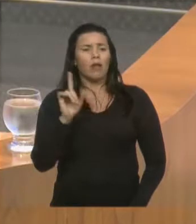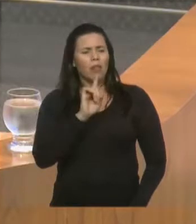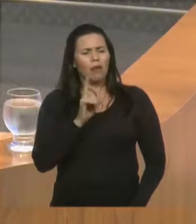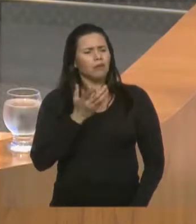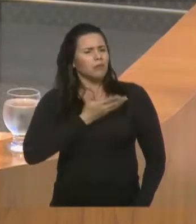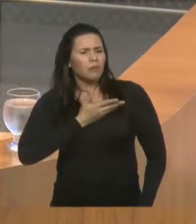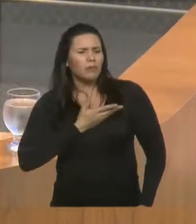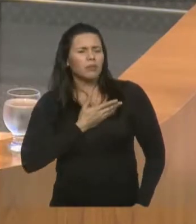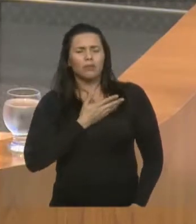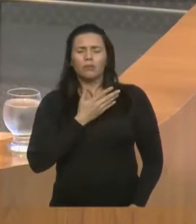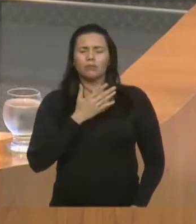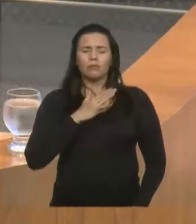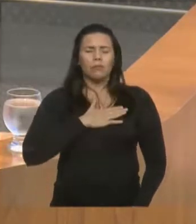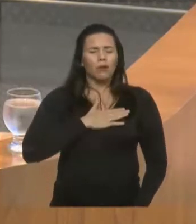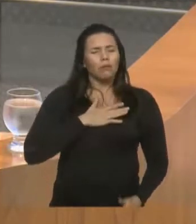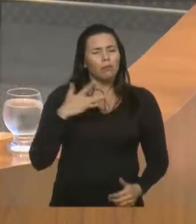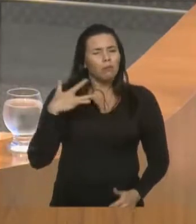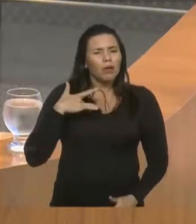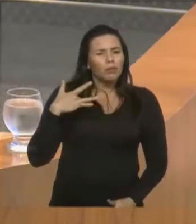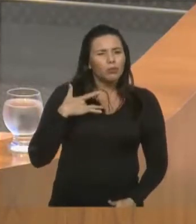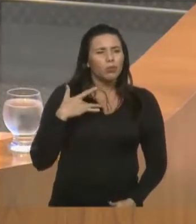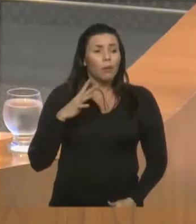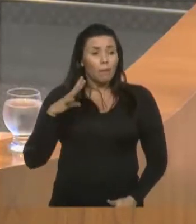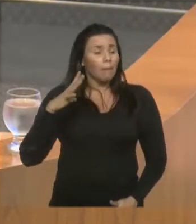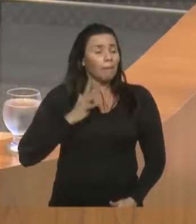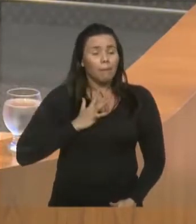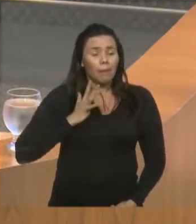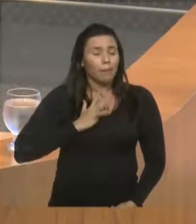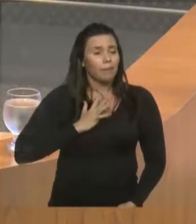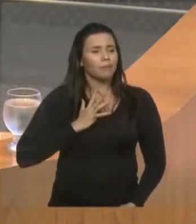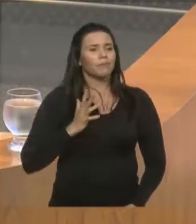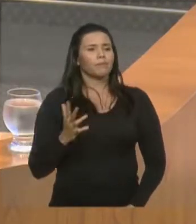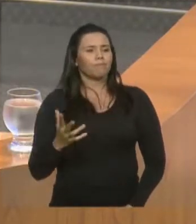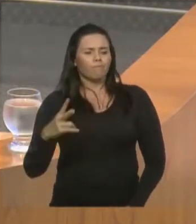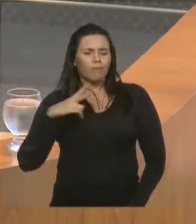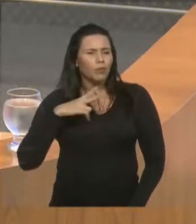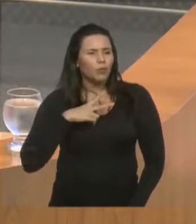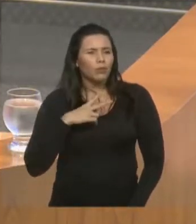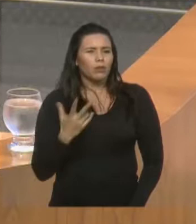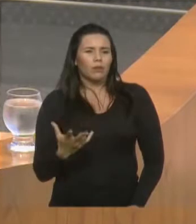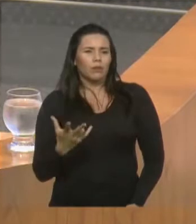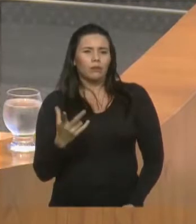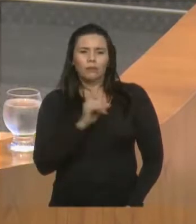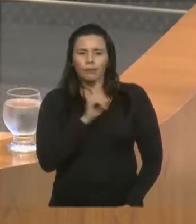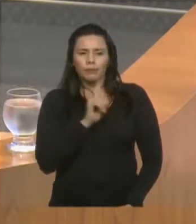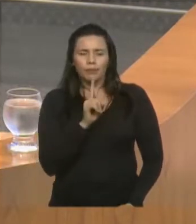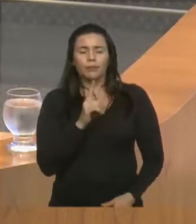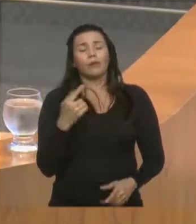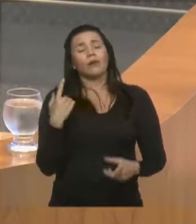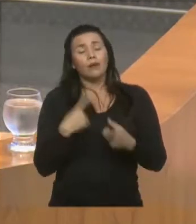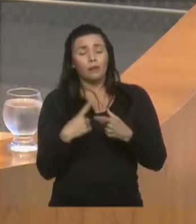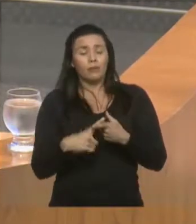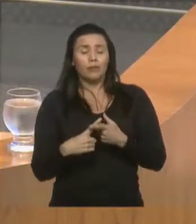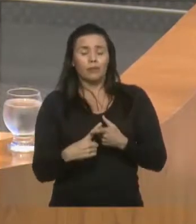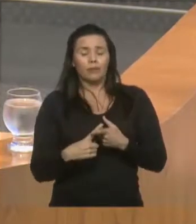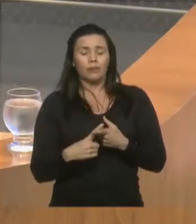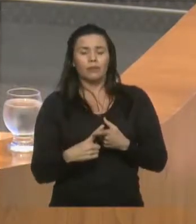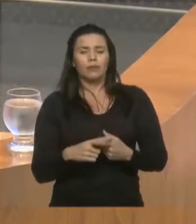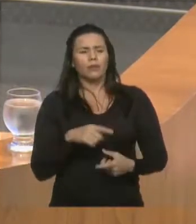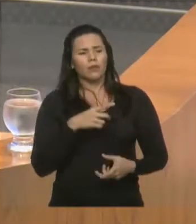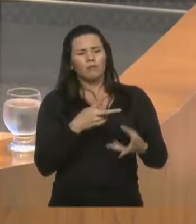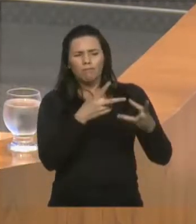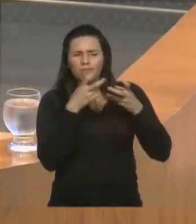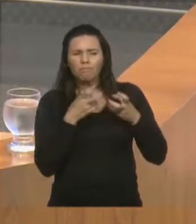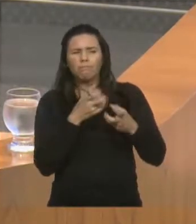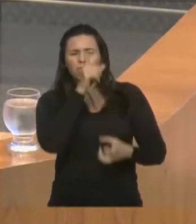isso que ele será perito geral. O critério da amizade fica de lado nesta hora. Os dois outros prevalecem para que ele seja o